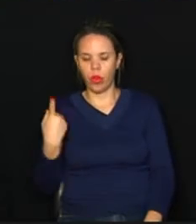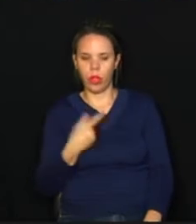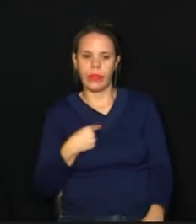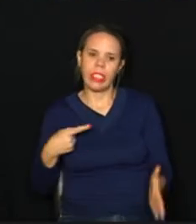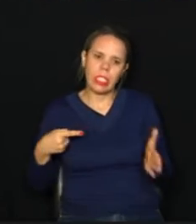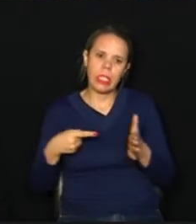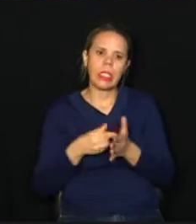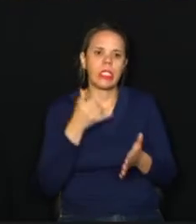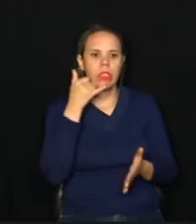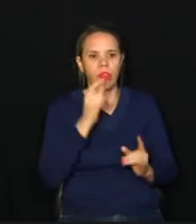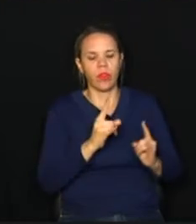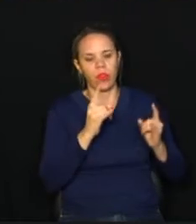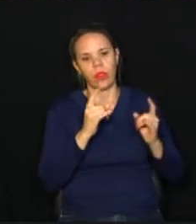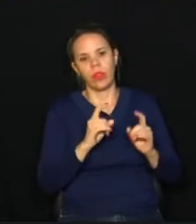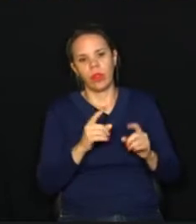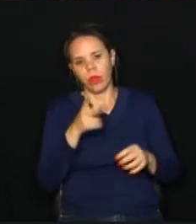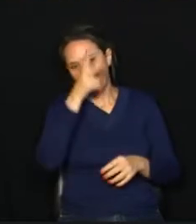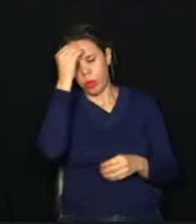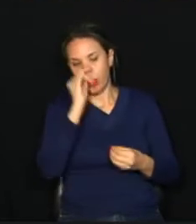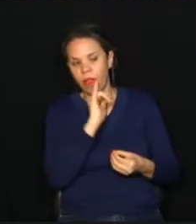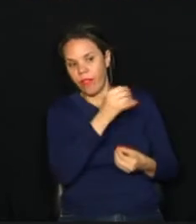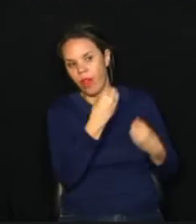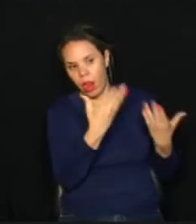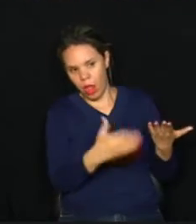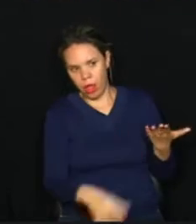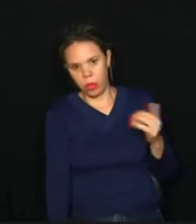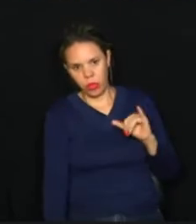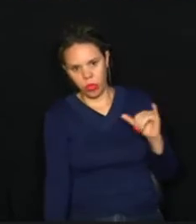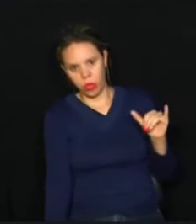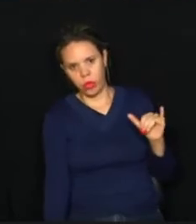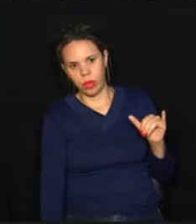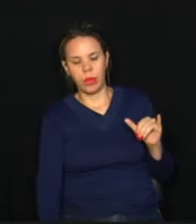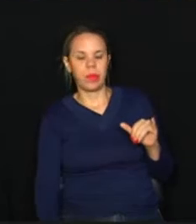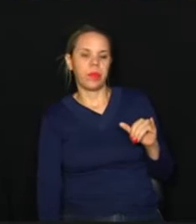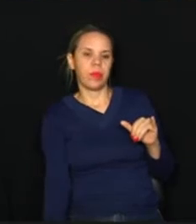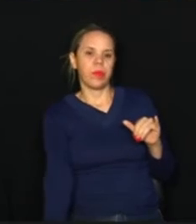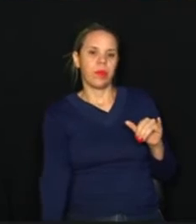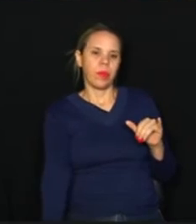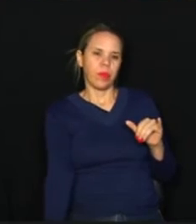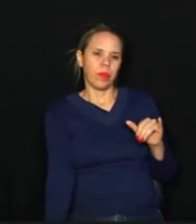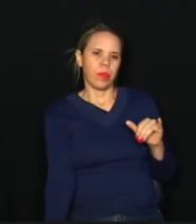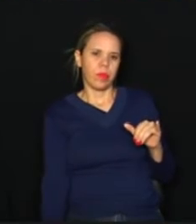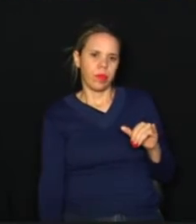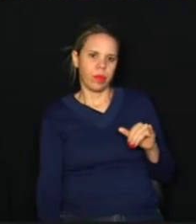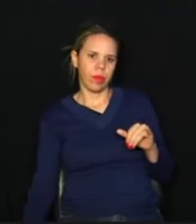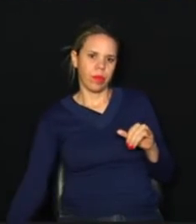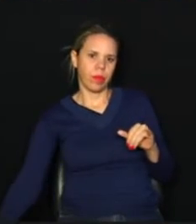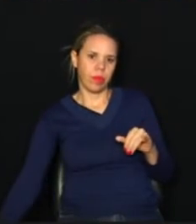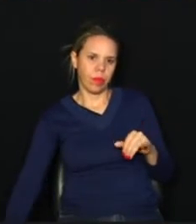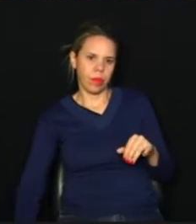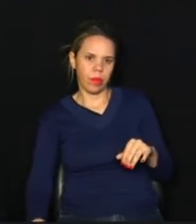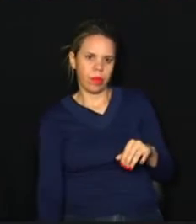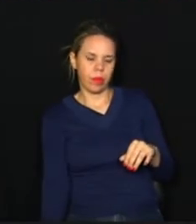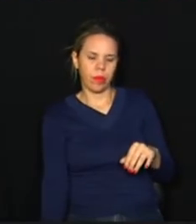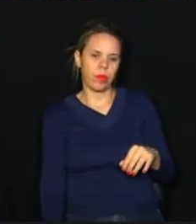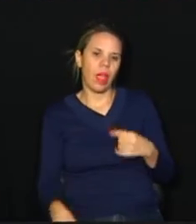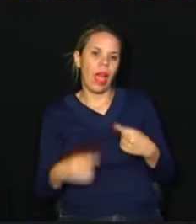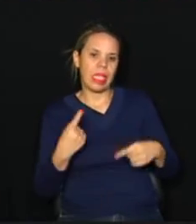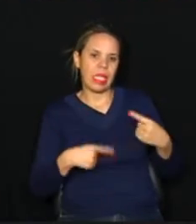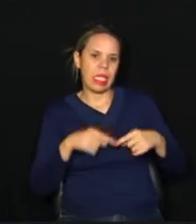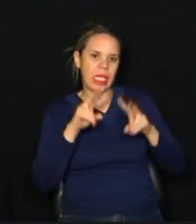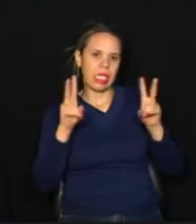do prédio à prefeitura, e esse assunto ficou um